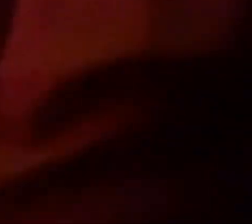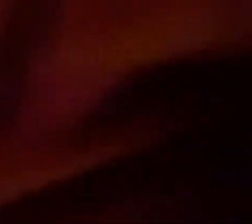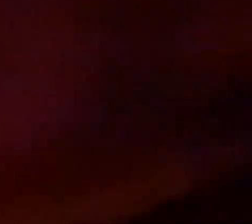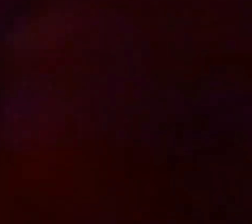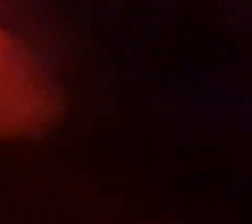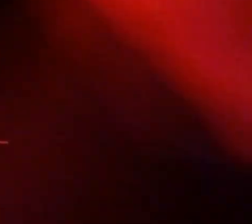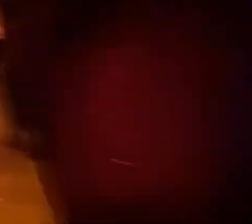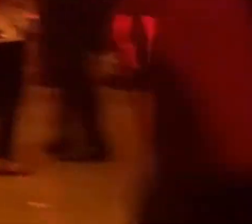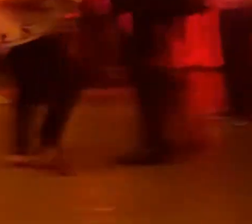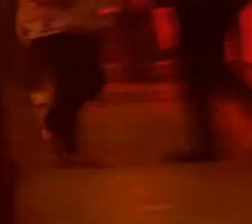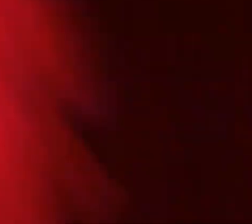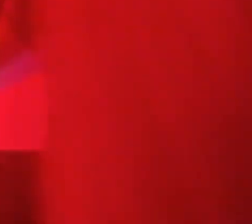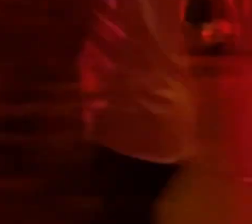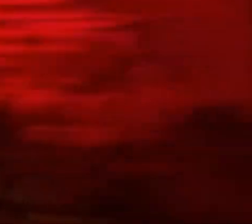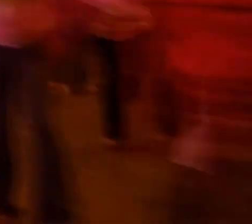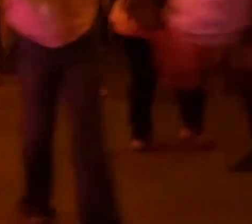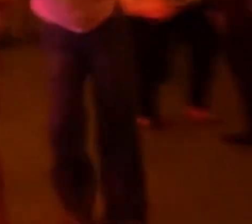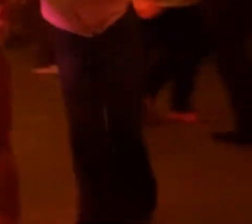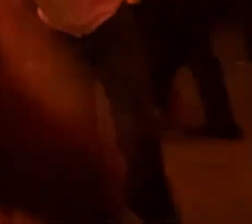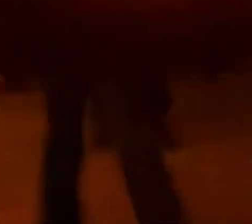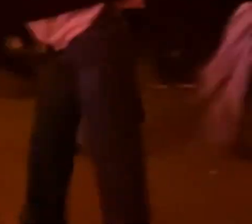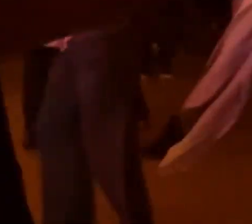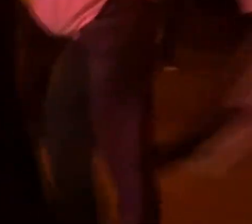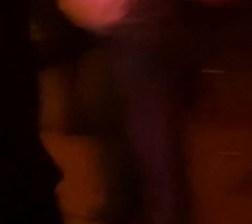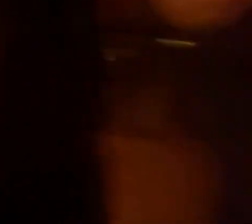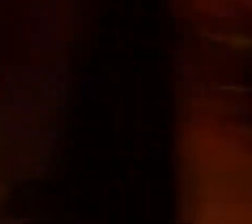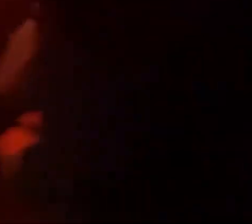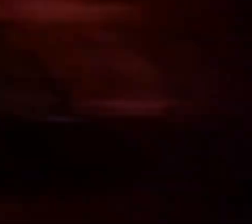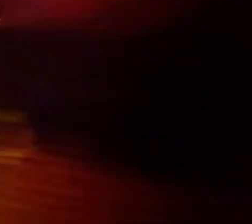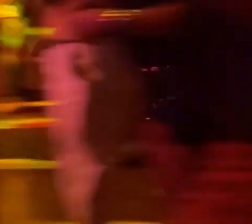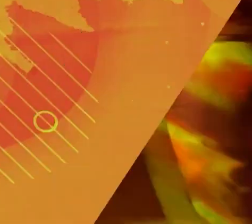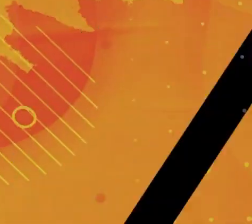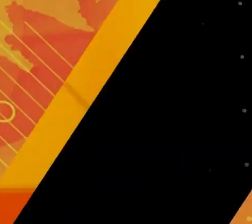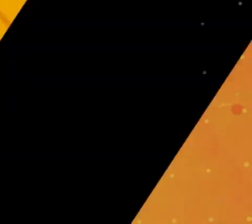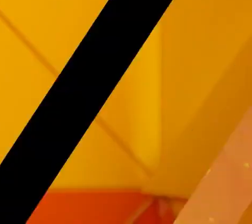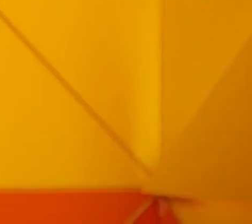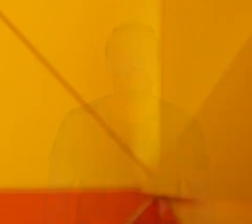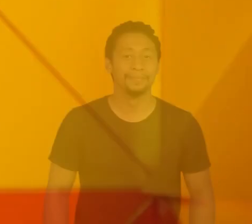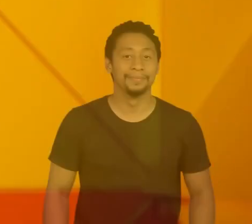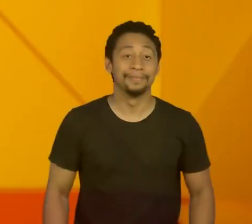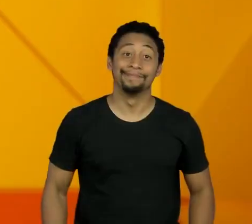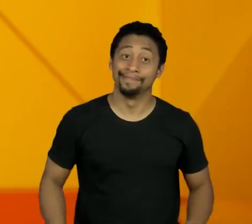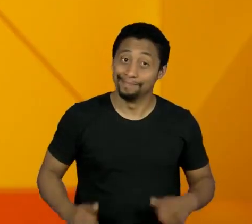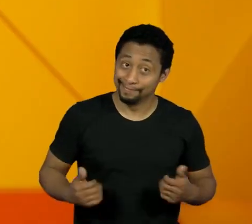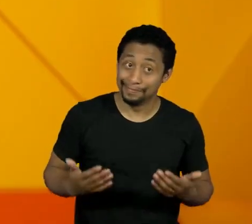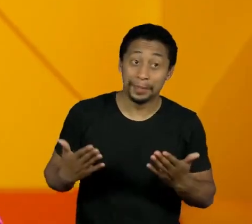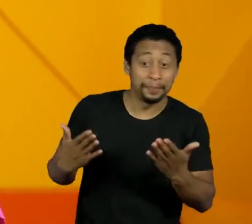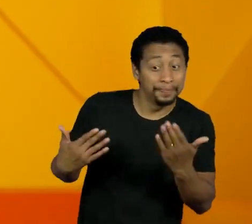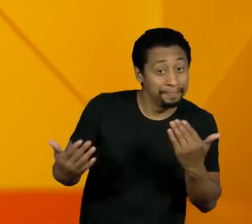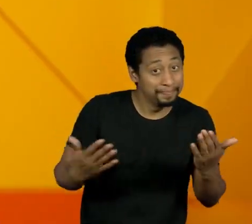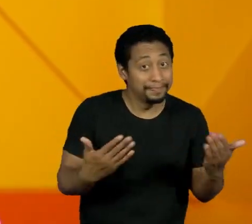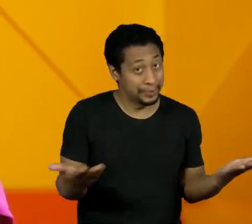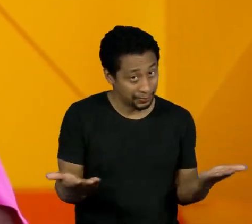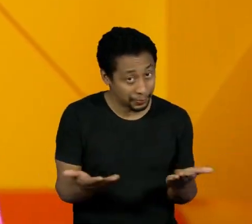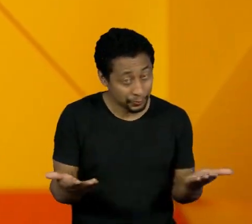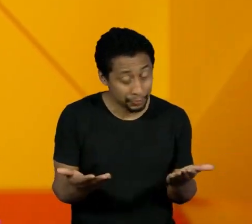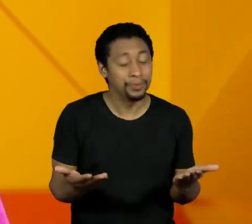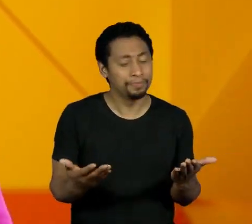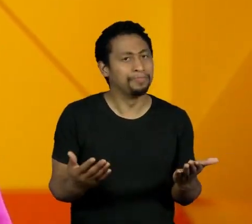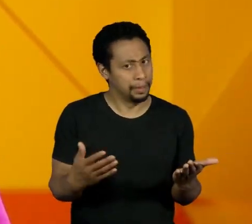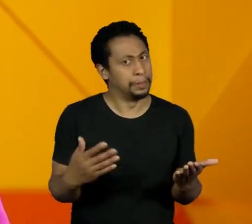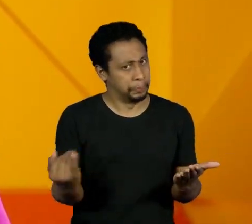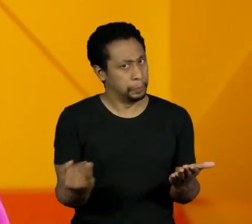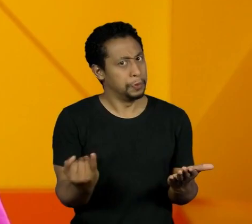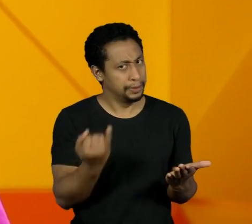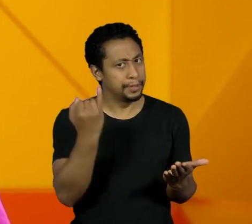Bebete, vambora, hoje já está na hora. E para essa conversa muito importante, eu tenho o prazer